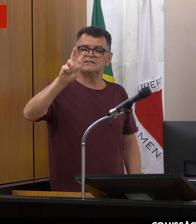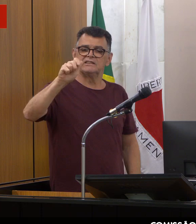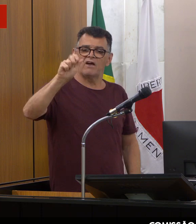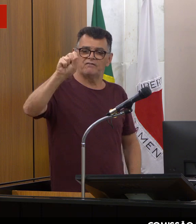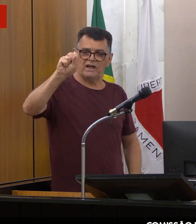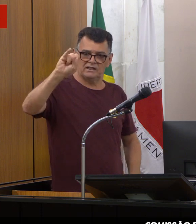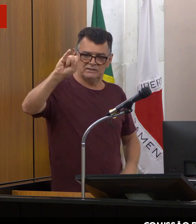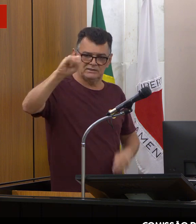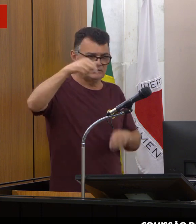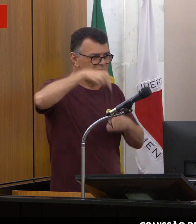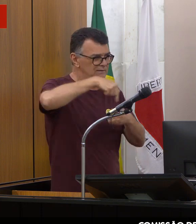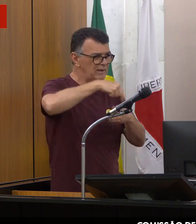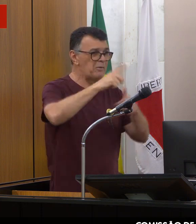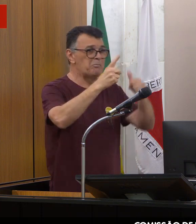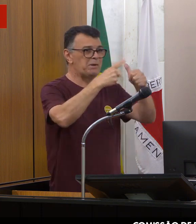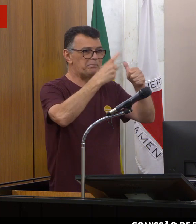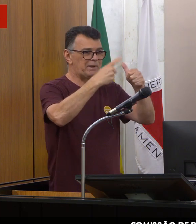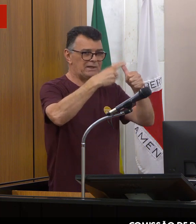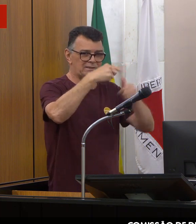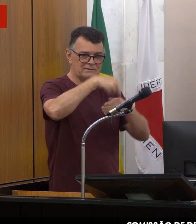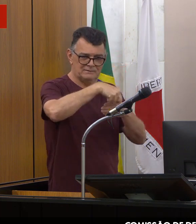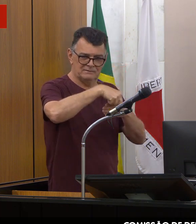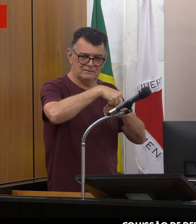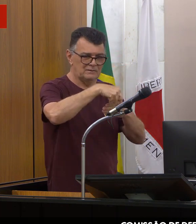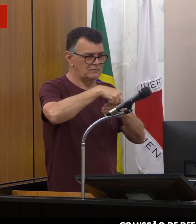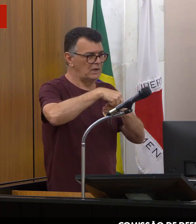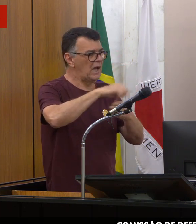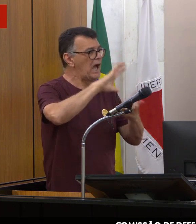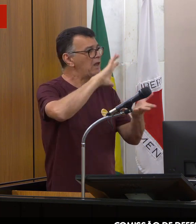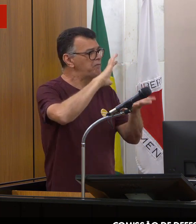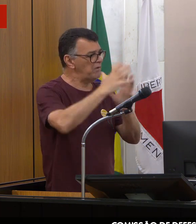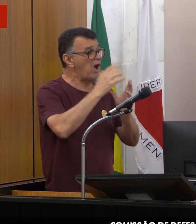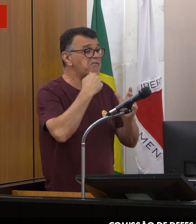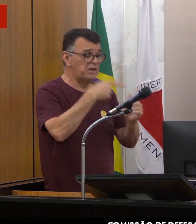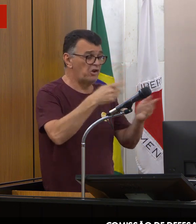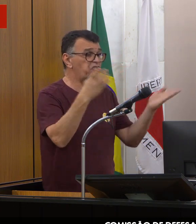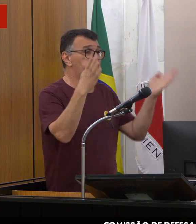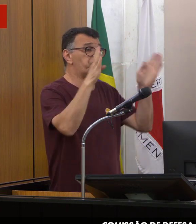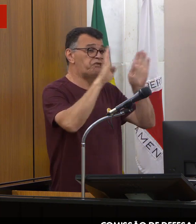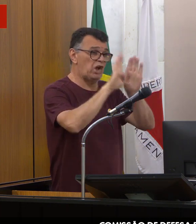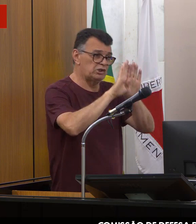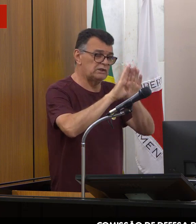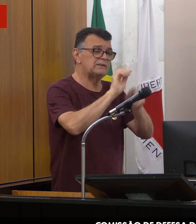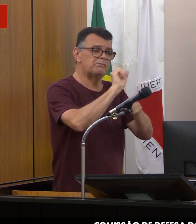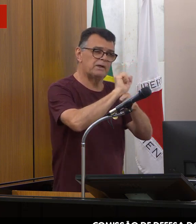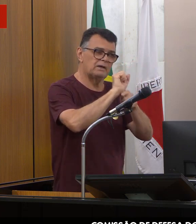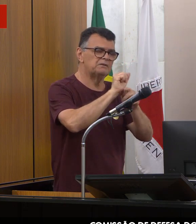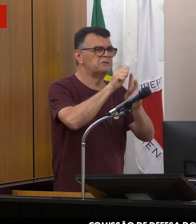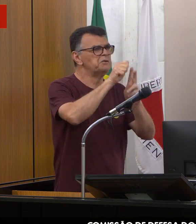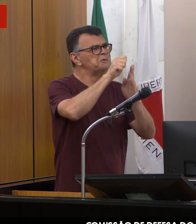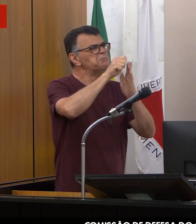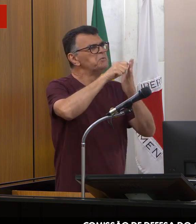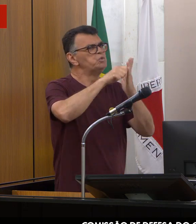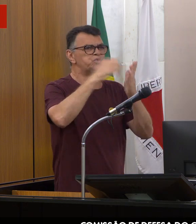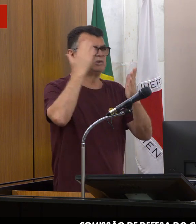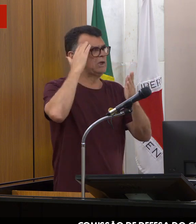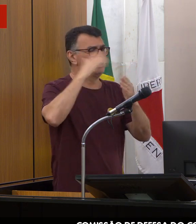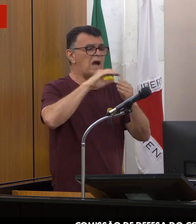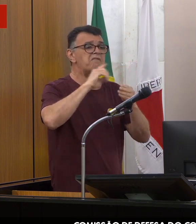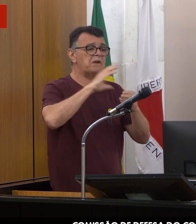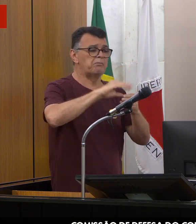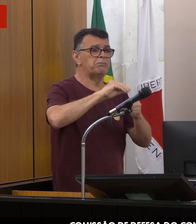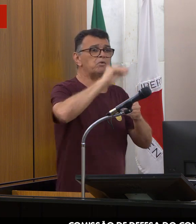eles estavam ali com a clínica na Contorno E aí entraram em reforma fecharam